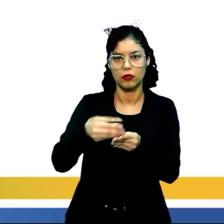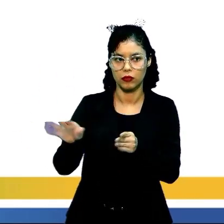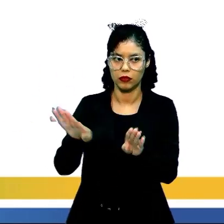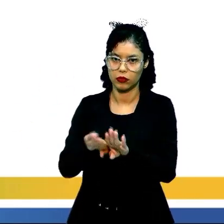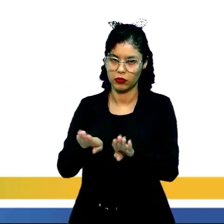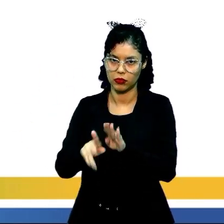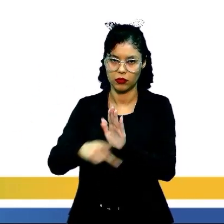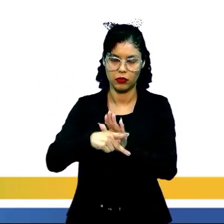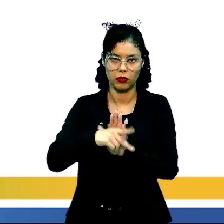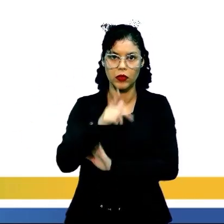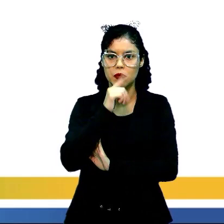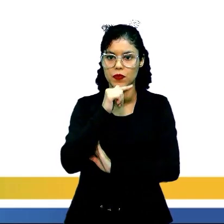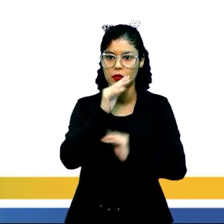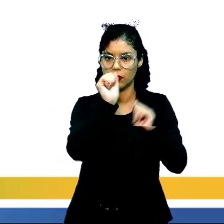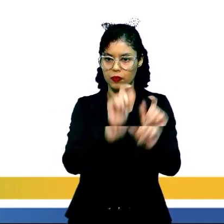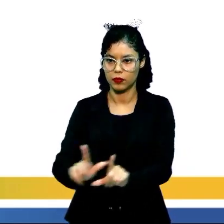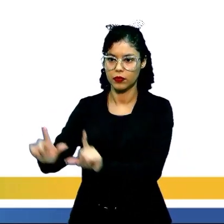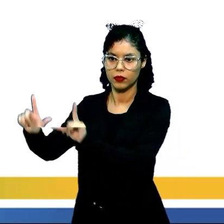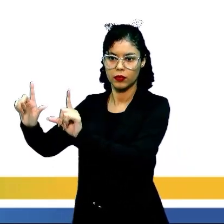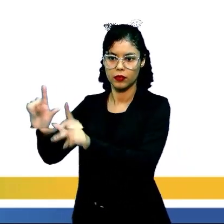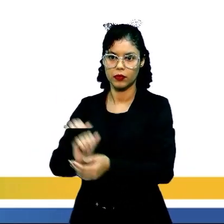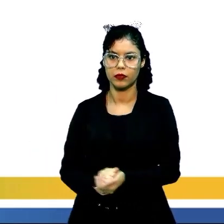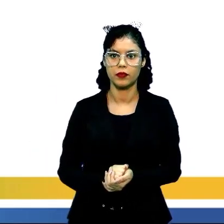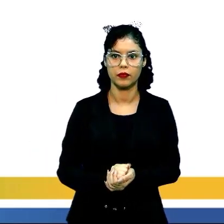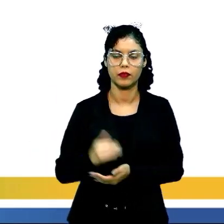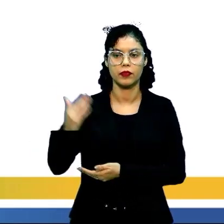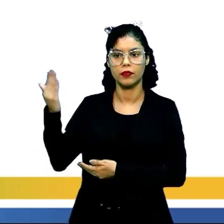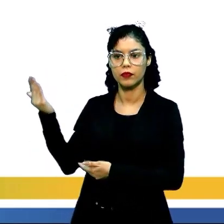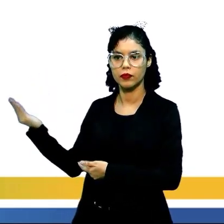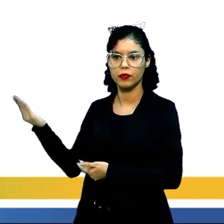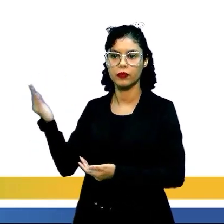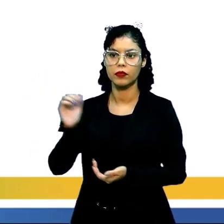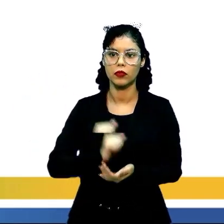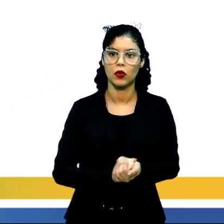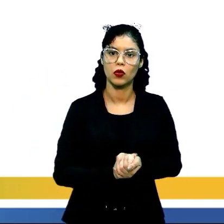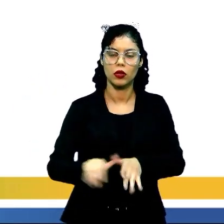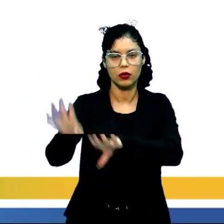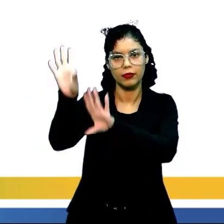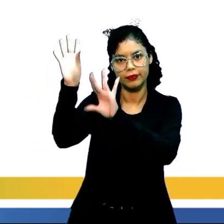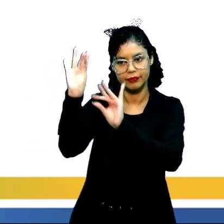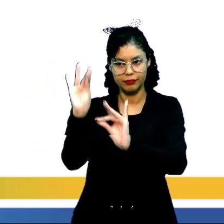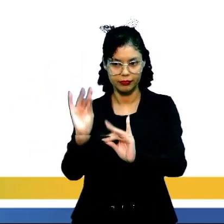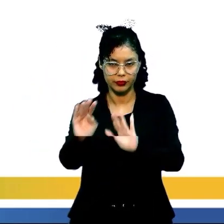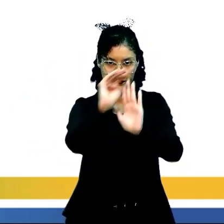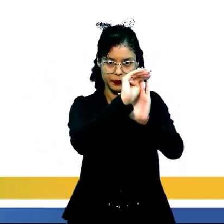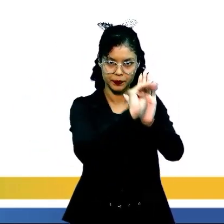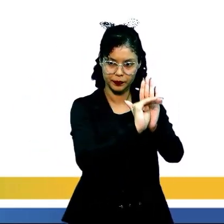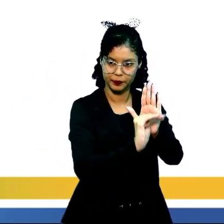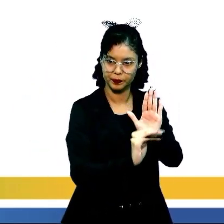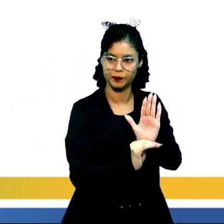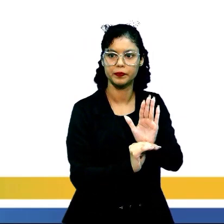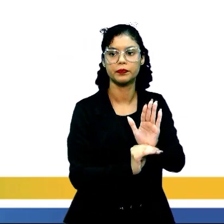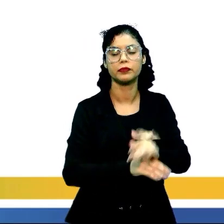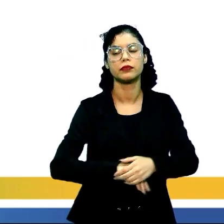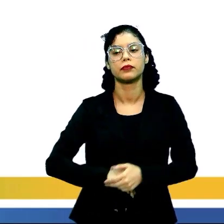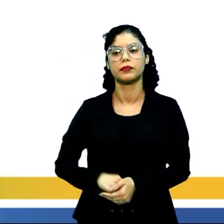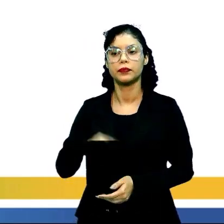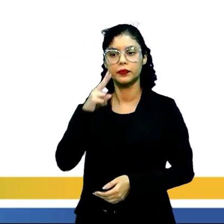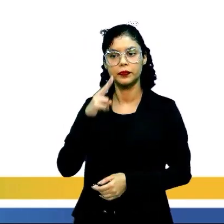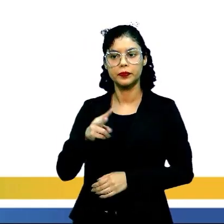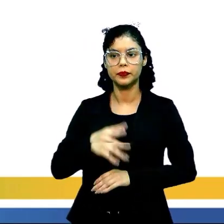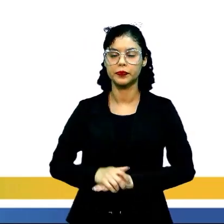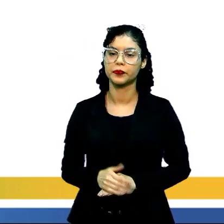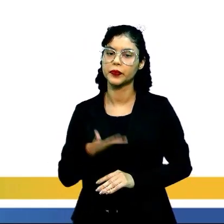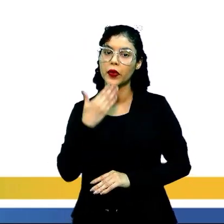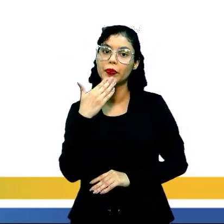água. Então, nós temos na tela uma estação de tratamento de água com todas as suas etapas. Agora vamos ver o comando da questão. O que